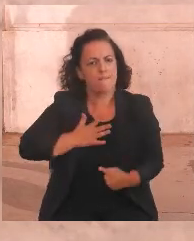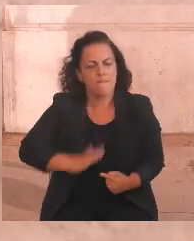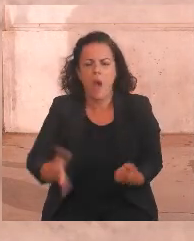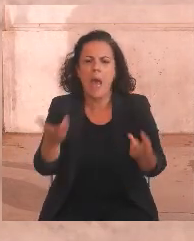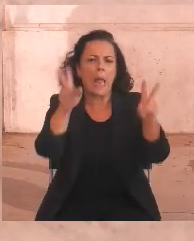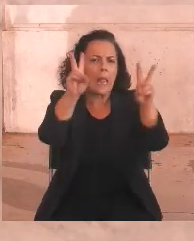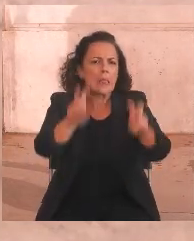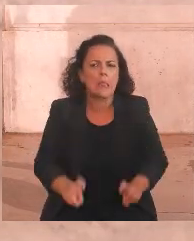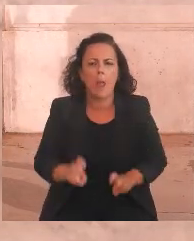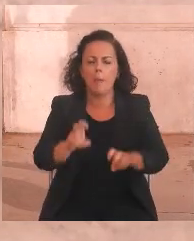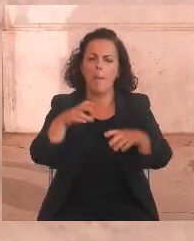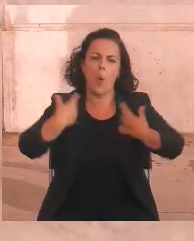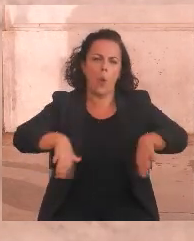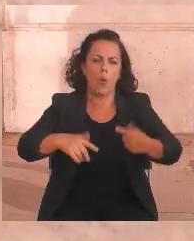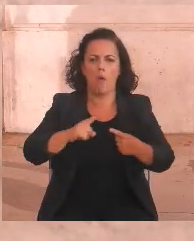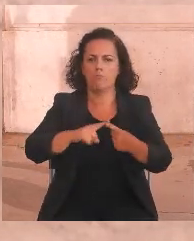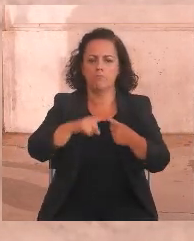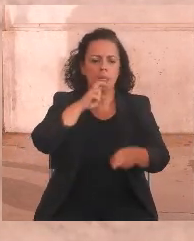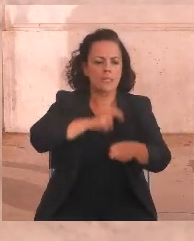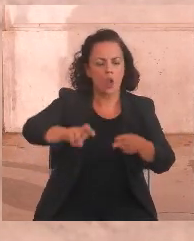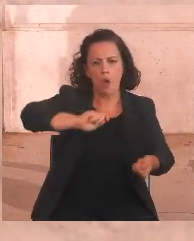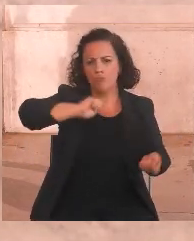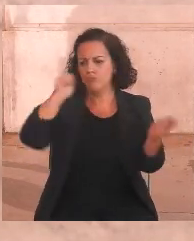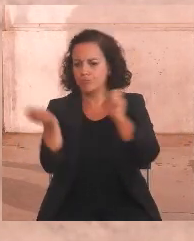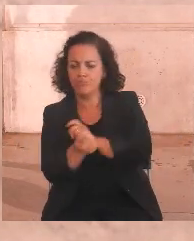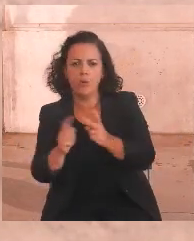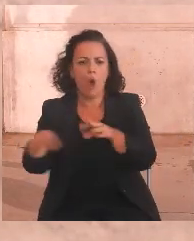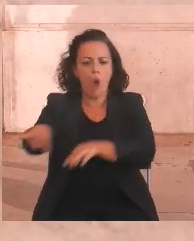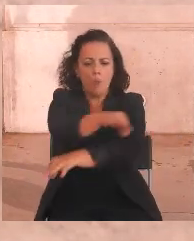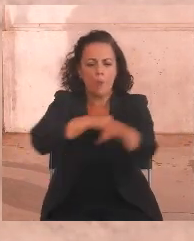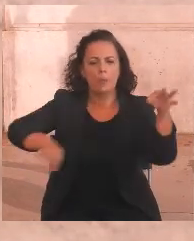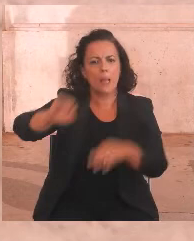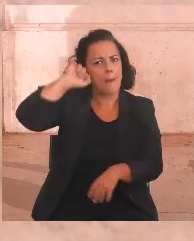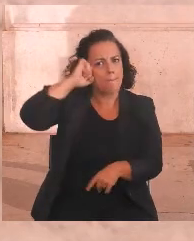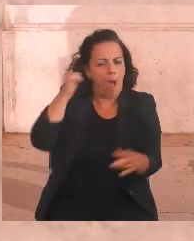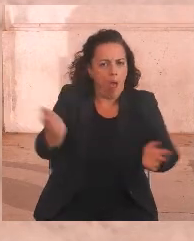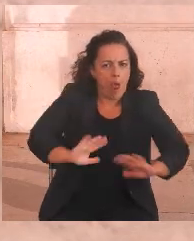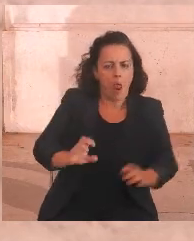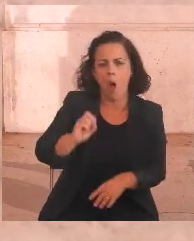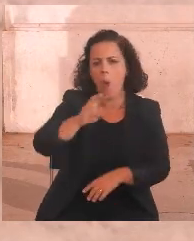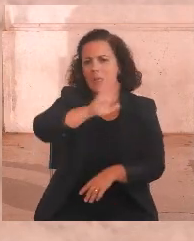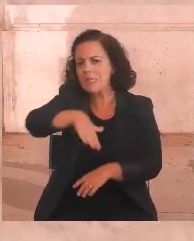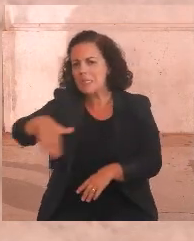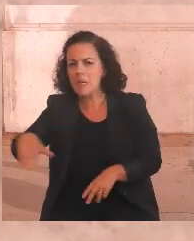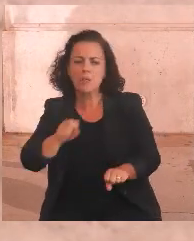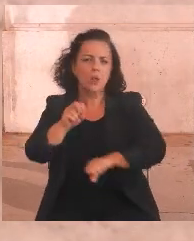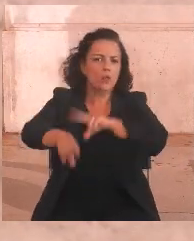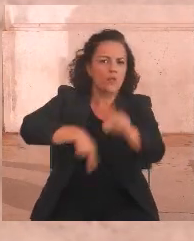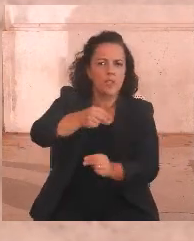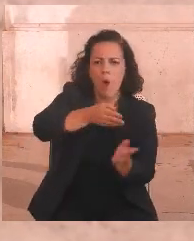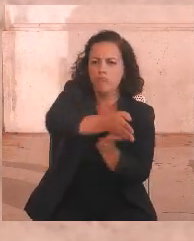áreas tão sensíveis, como a transição energética, como a mobilidade sustentável ou a ciência e inovação.